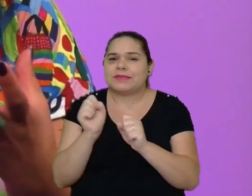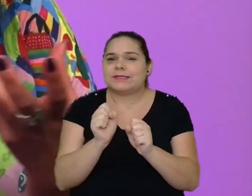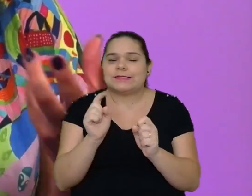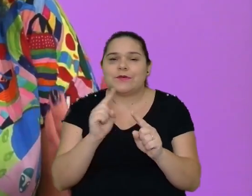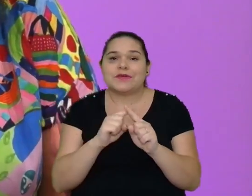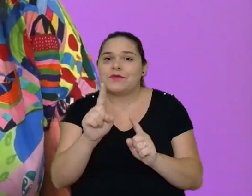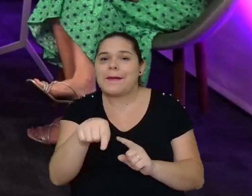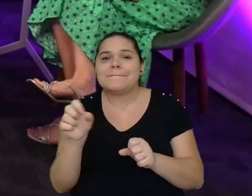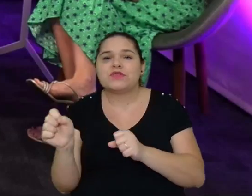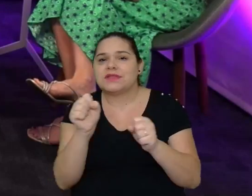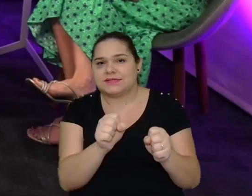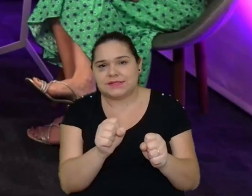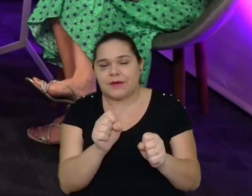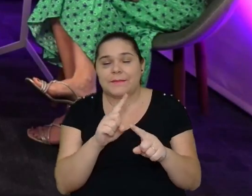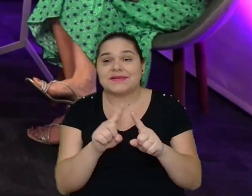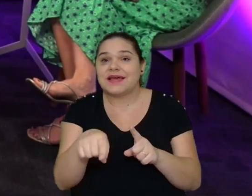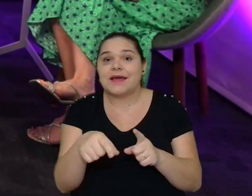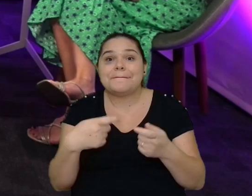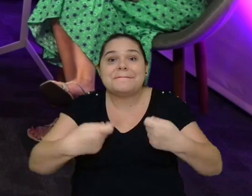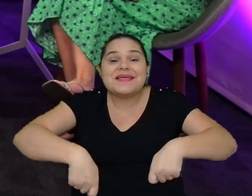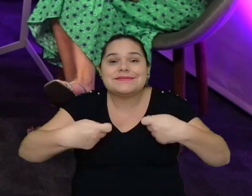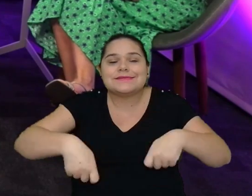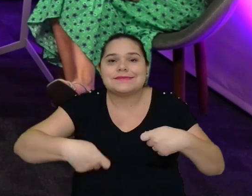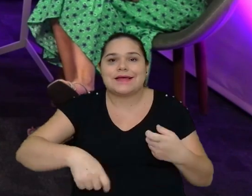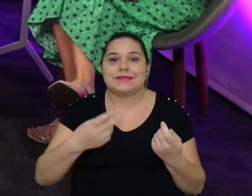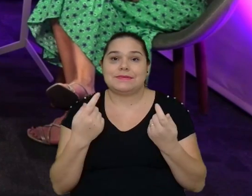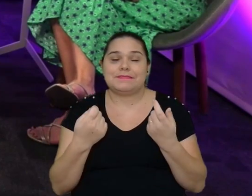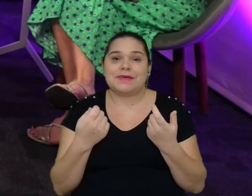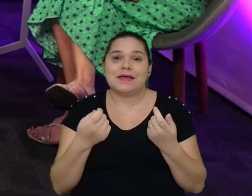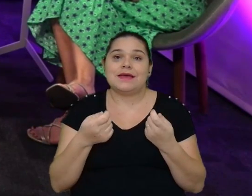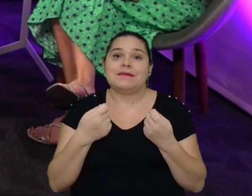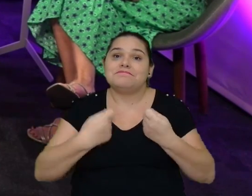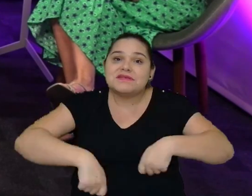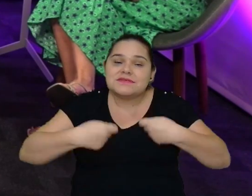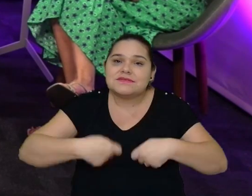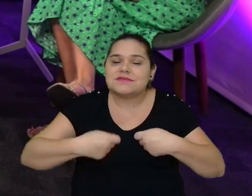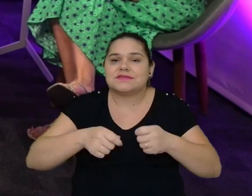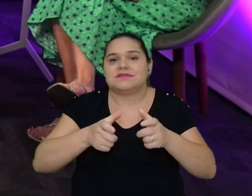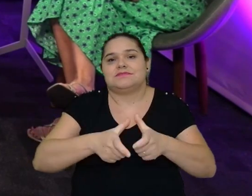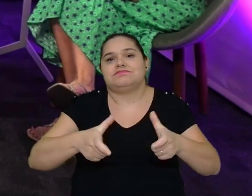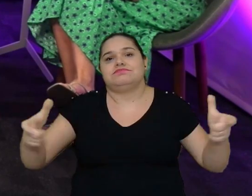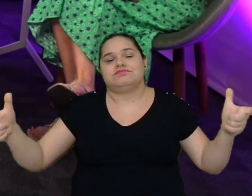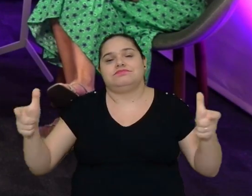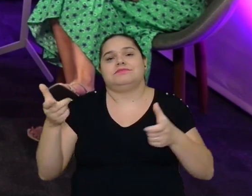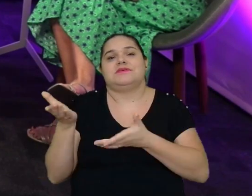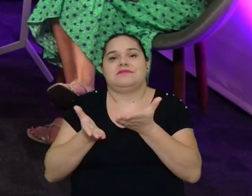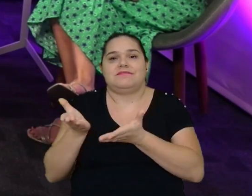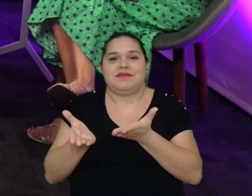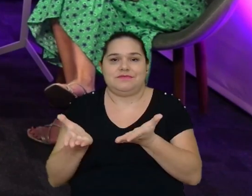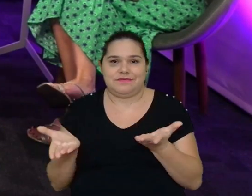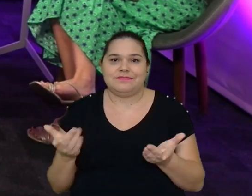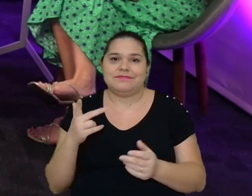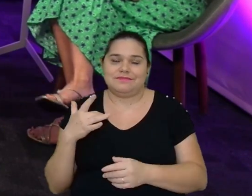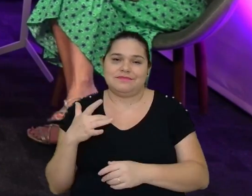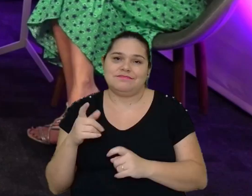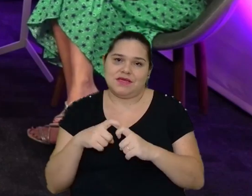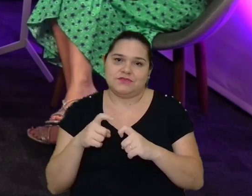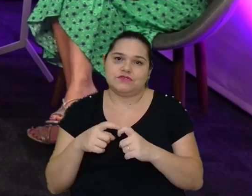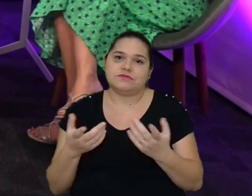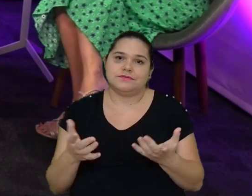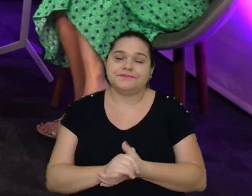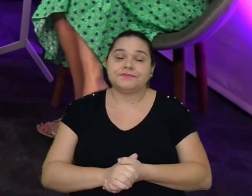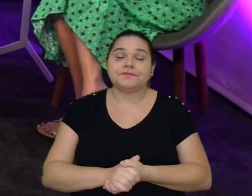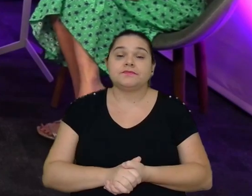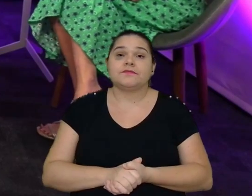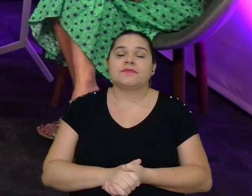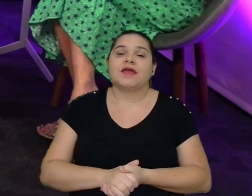de uma quantidade de, né, pessoas necessário, que tem necessidade desse perfil de tratamento hoje. Sim. Marina, quer complementar? Eu vou complementar até